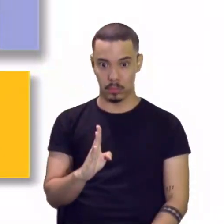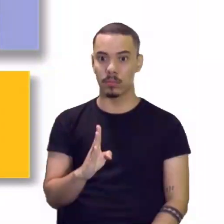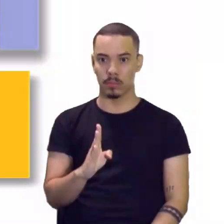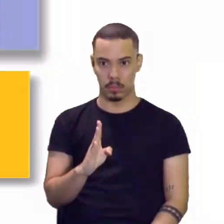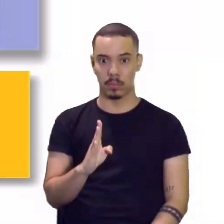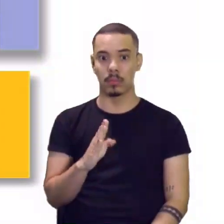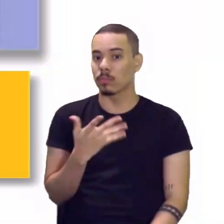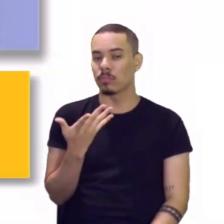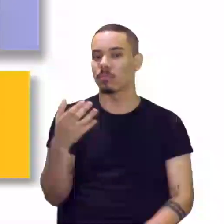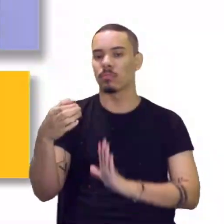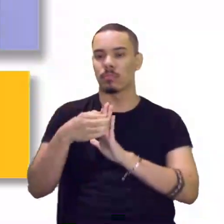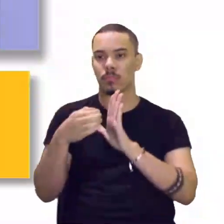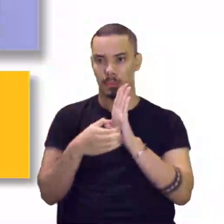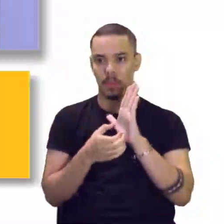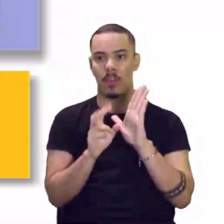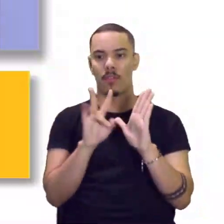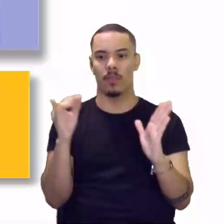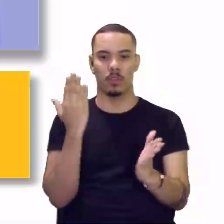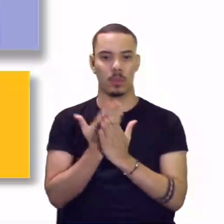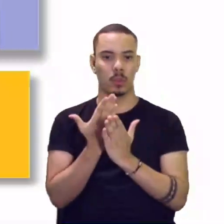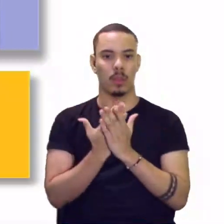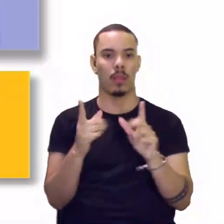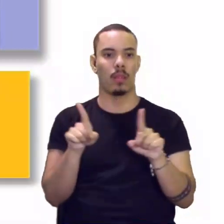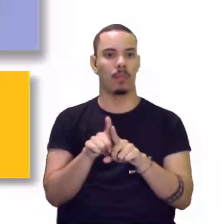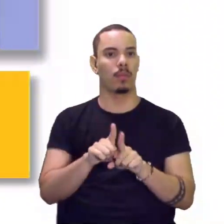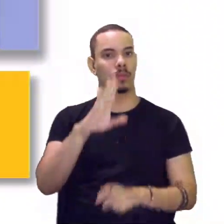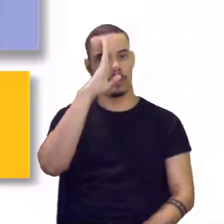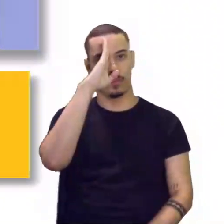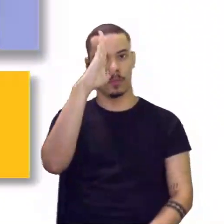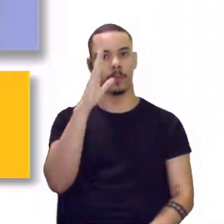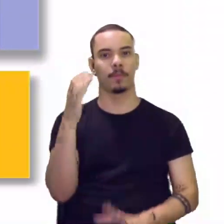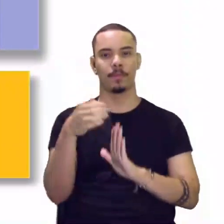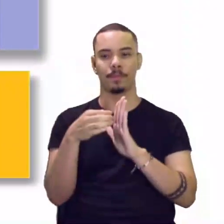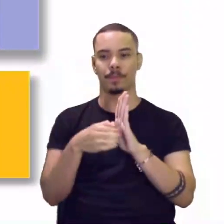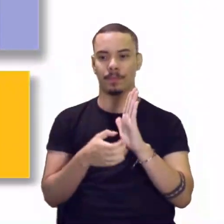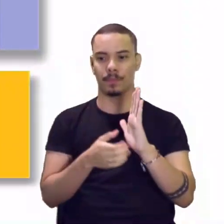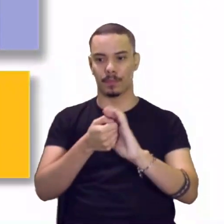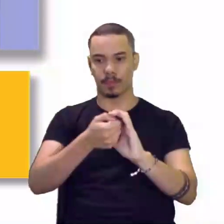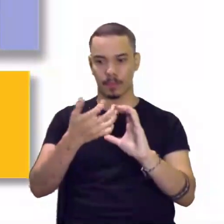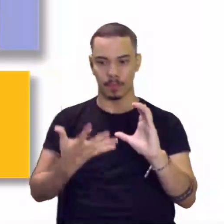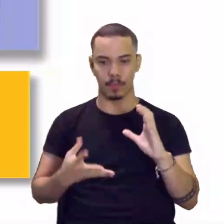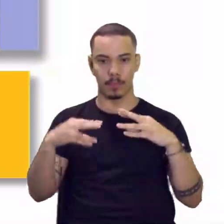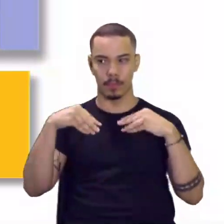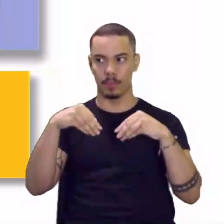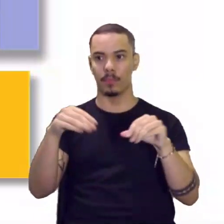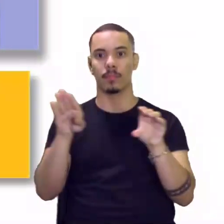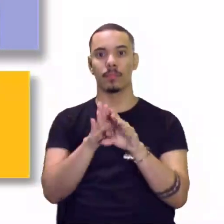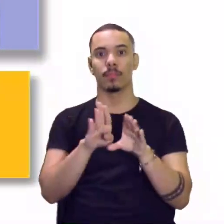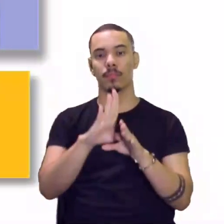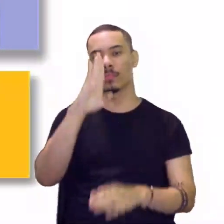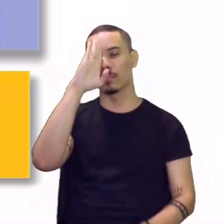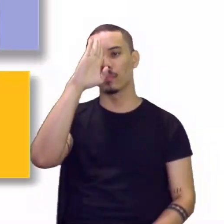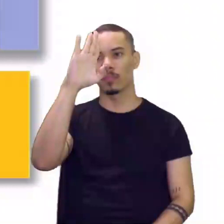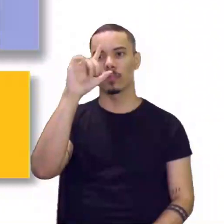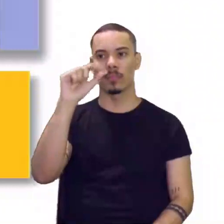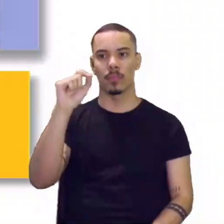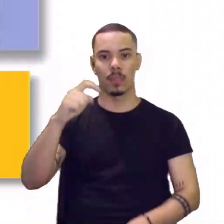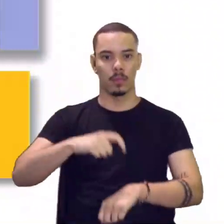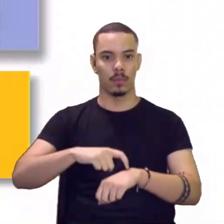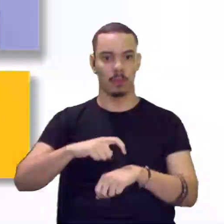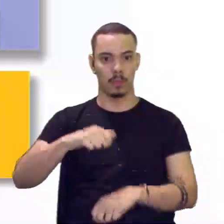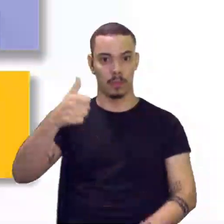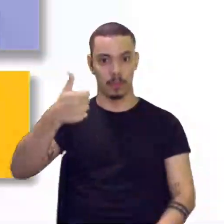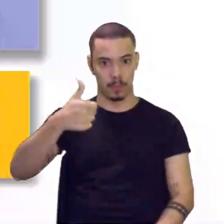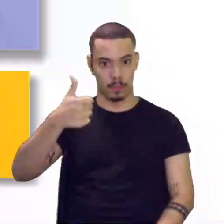caracterização, a gente vai estudar aí as principais características do território principalmente essas características no primeiro momento